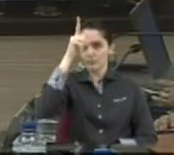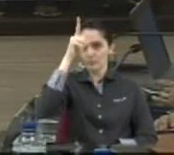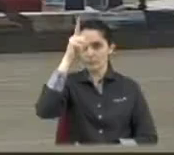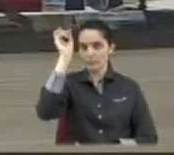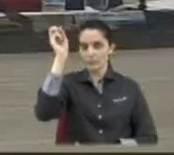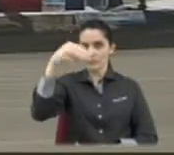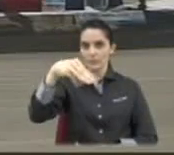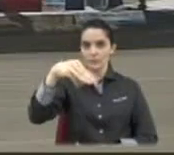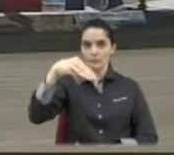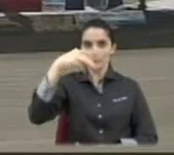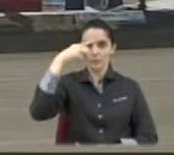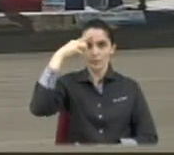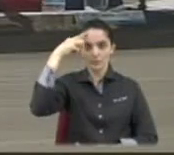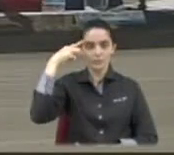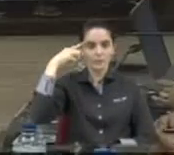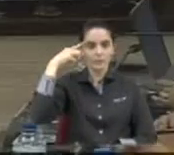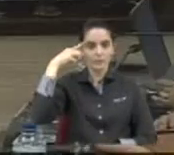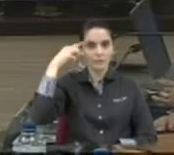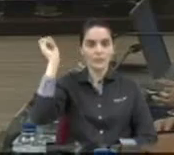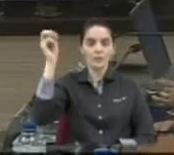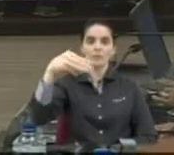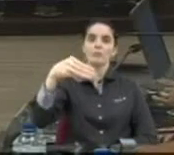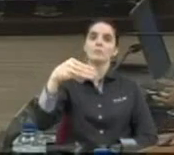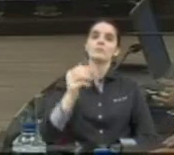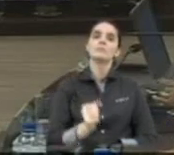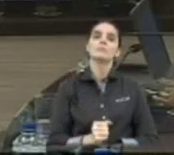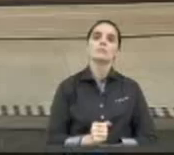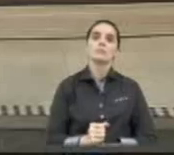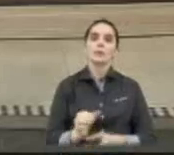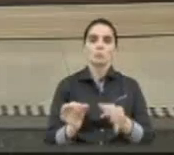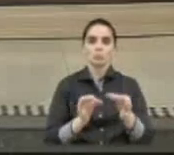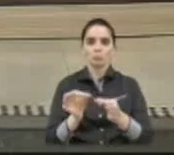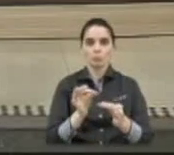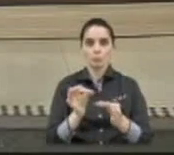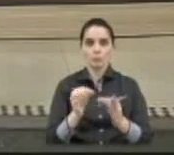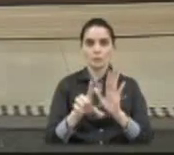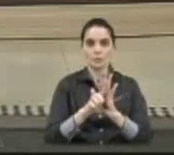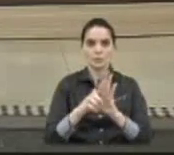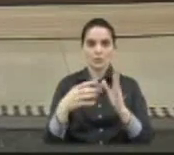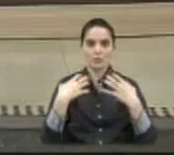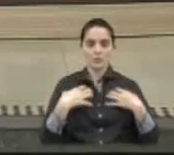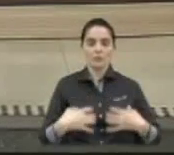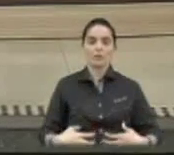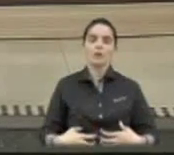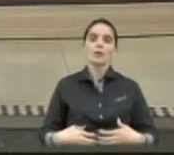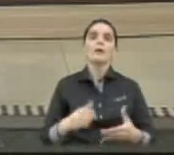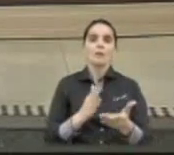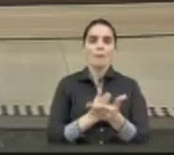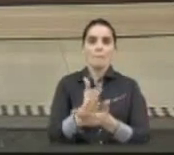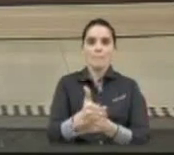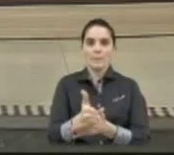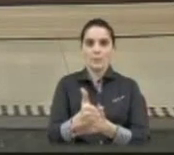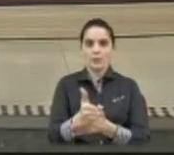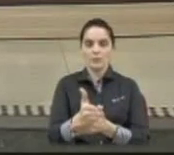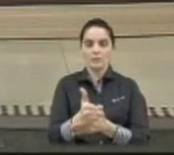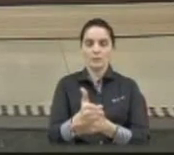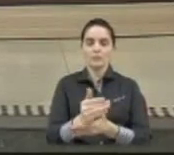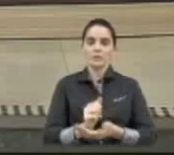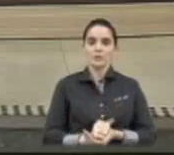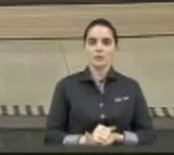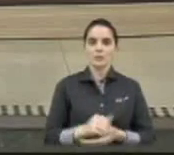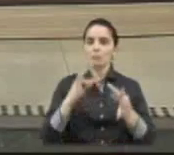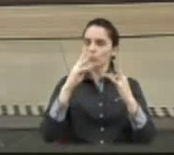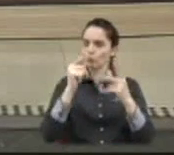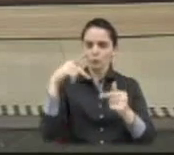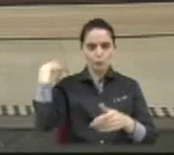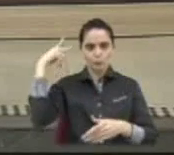Pascotto. Sim. Wilson Nunes Cerqueira. Sim. A proposta de emenda à lei orgânica número 5 de 2015 foi aprovada em primeiro turno com o voto